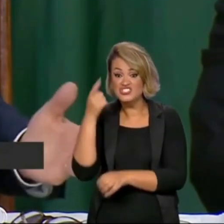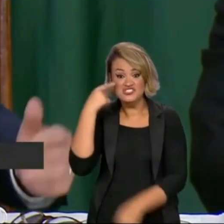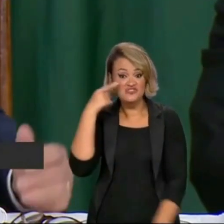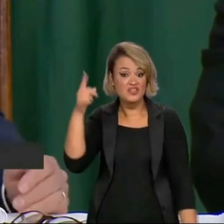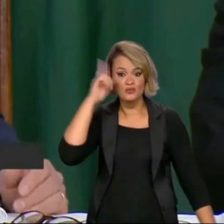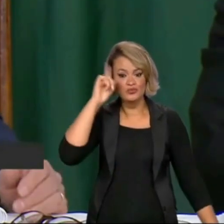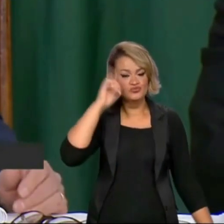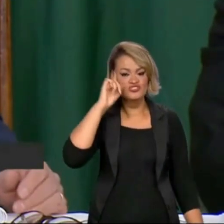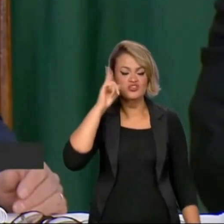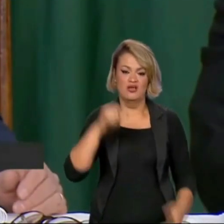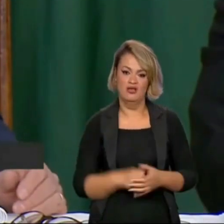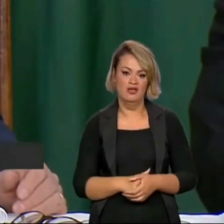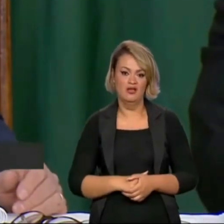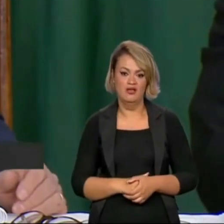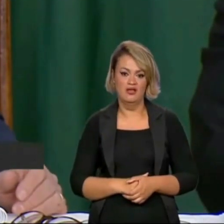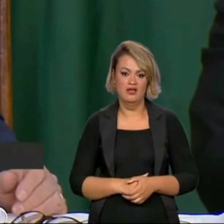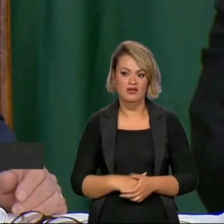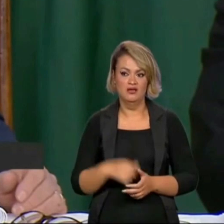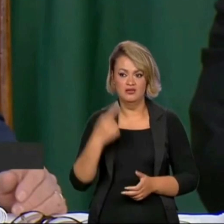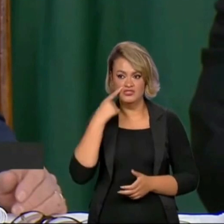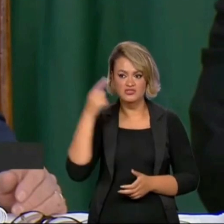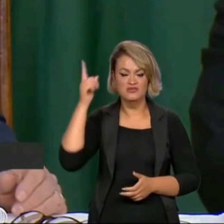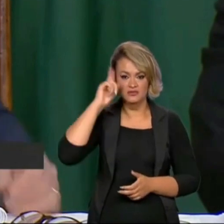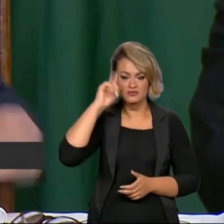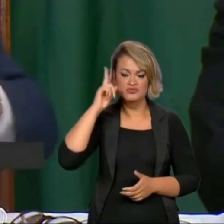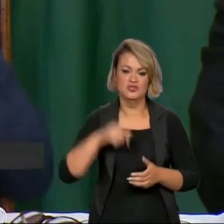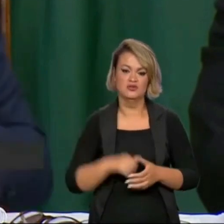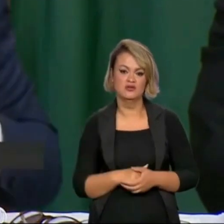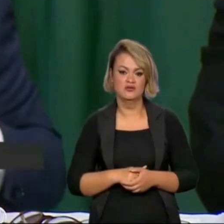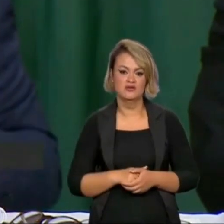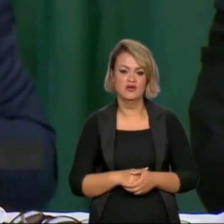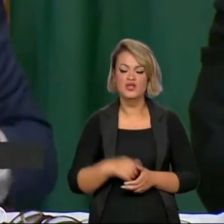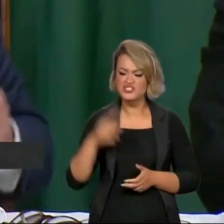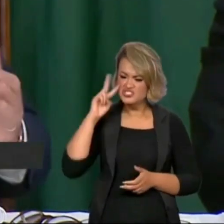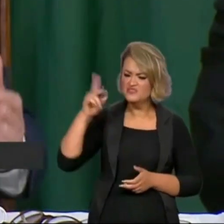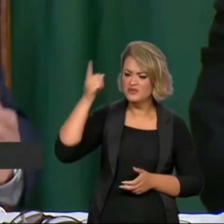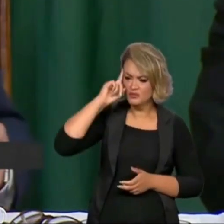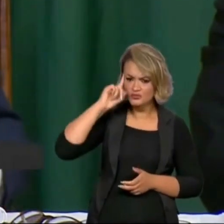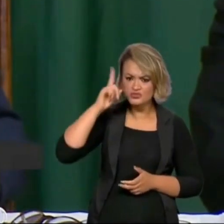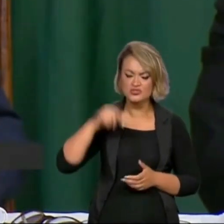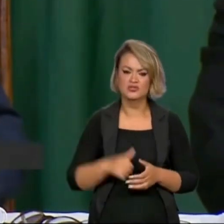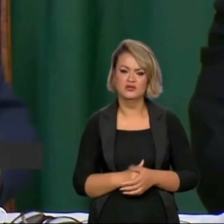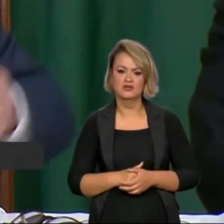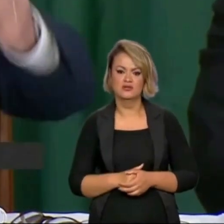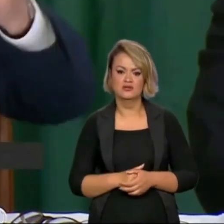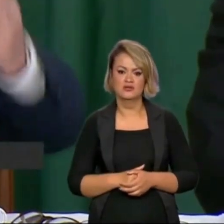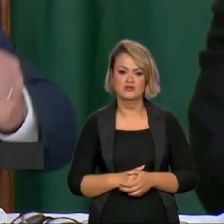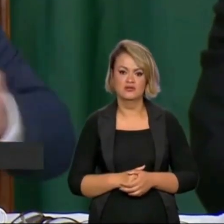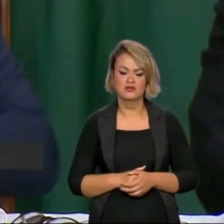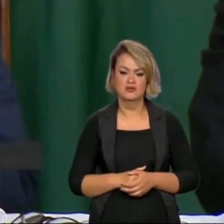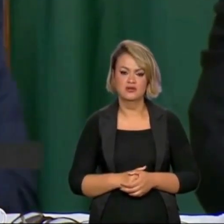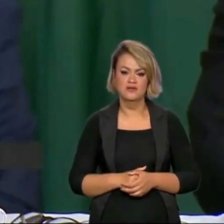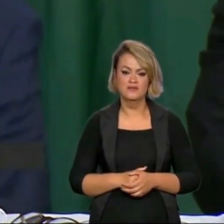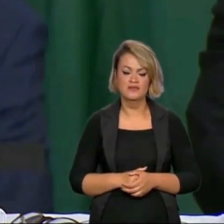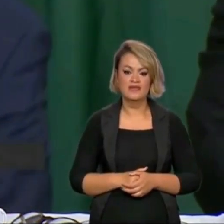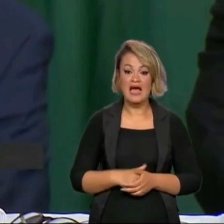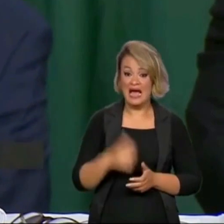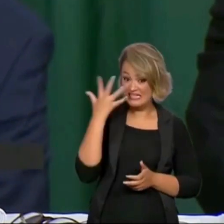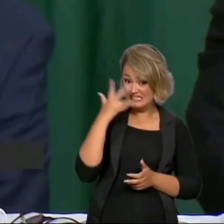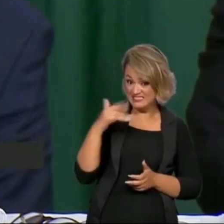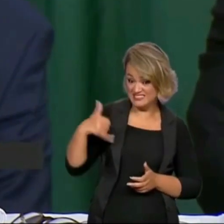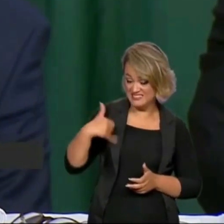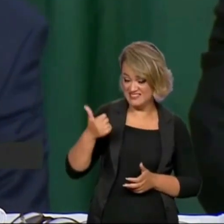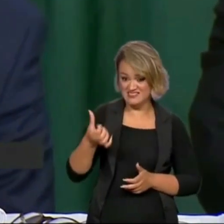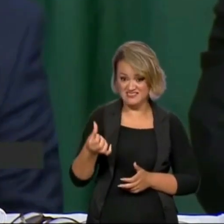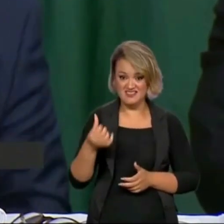todo santo dia. Todo santo dia a gente vê. E a verdade é que uma criança de